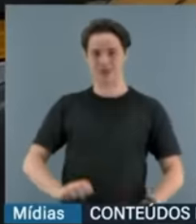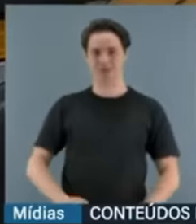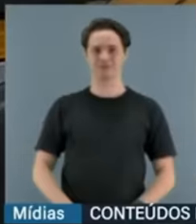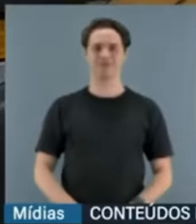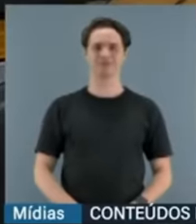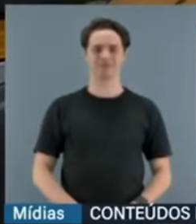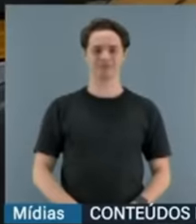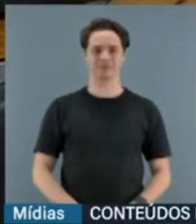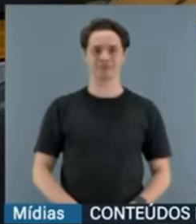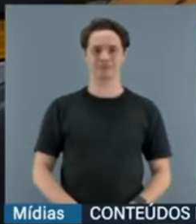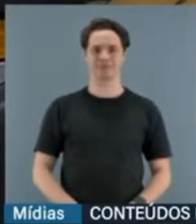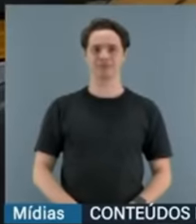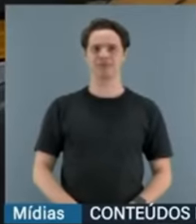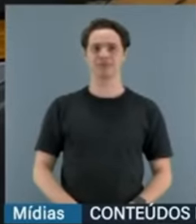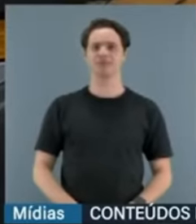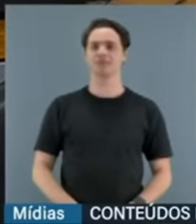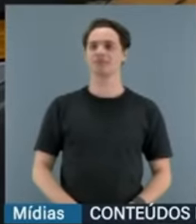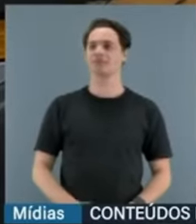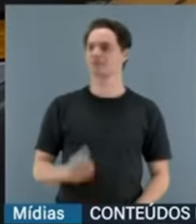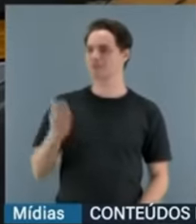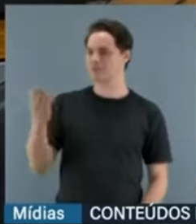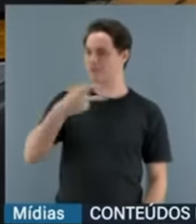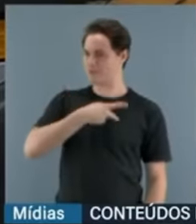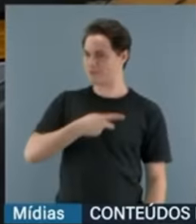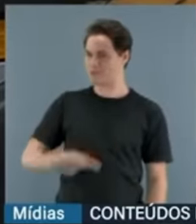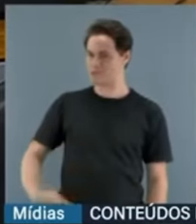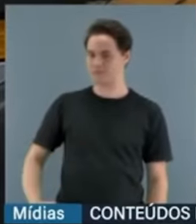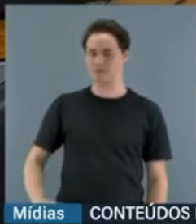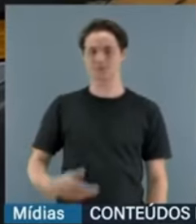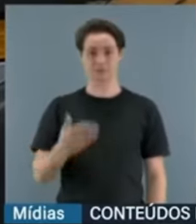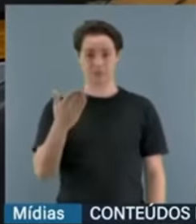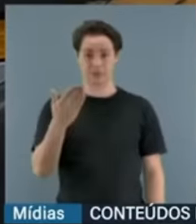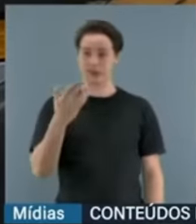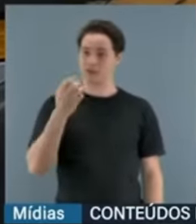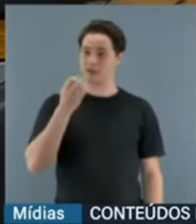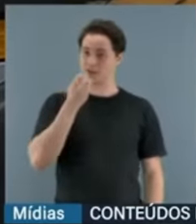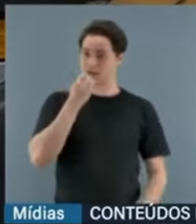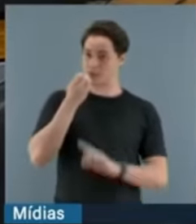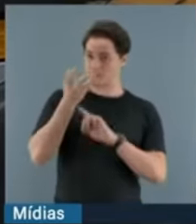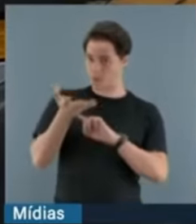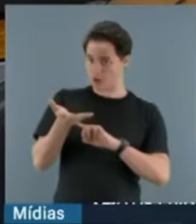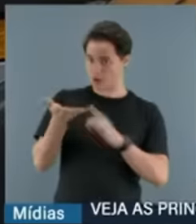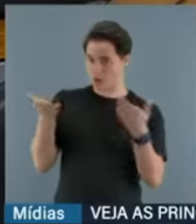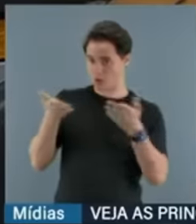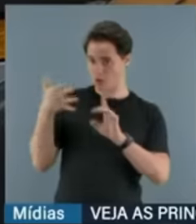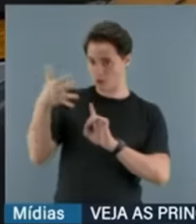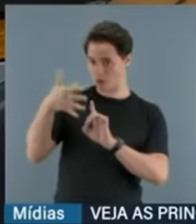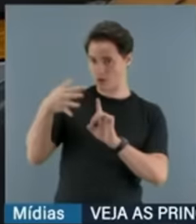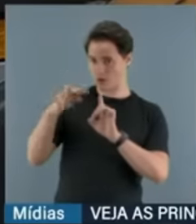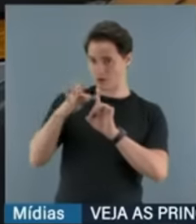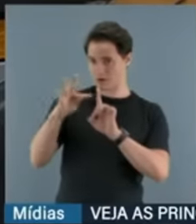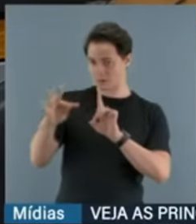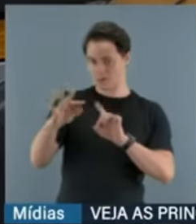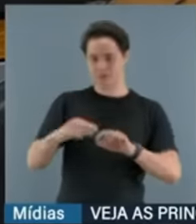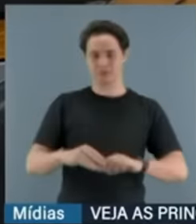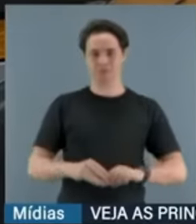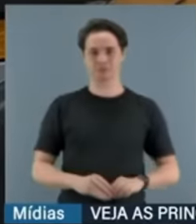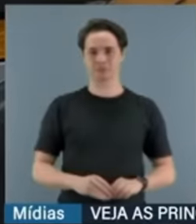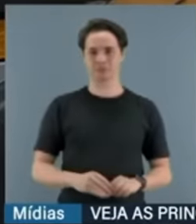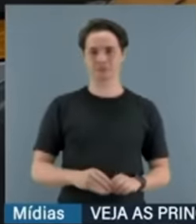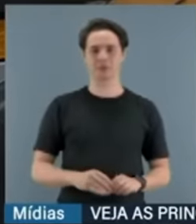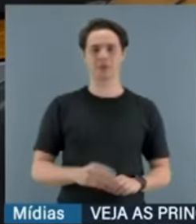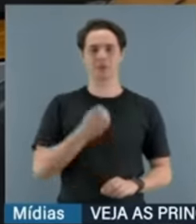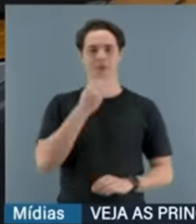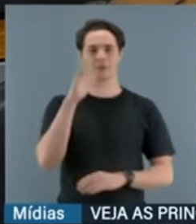Senhor presidente, caro depoente Luiz Marcos dos Reis, seu advogado Ronaldo Braga, boa